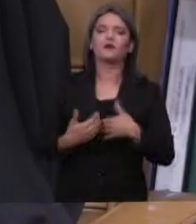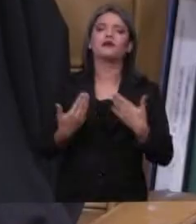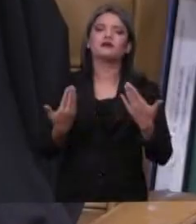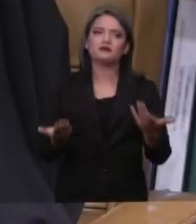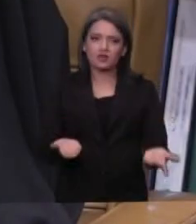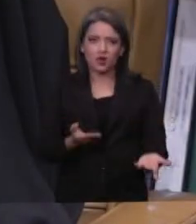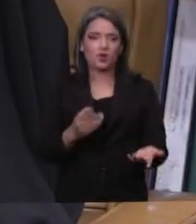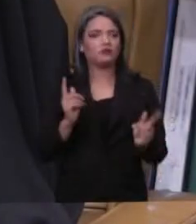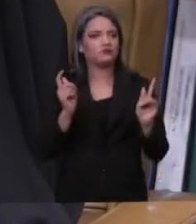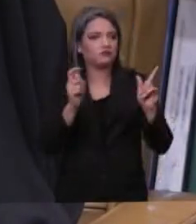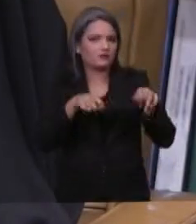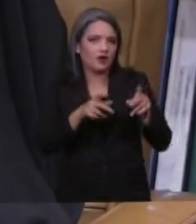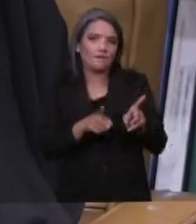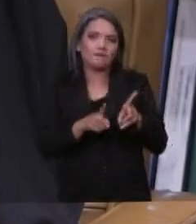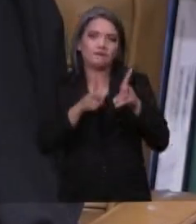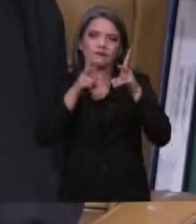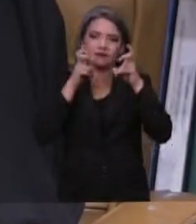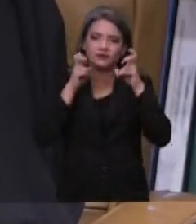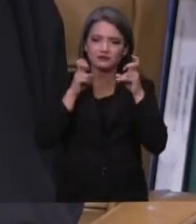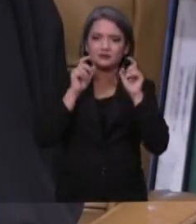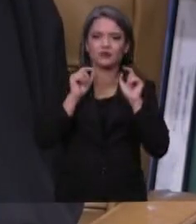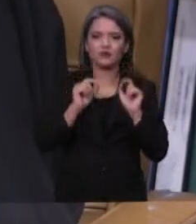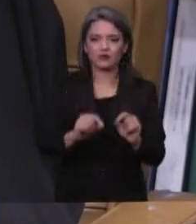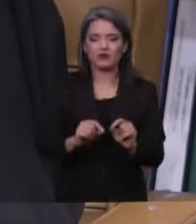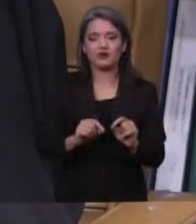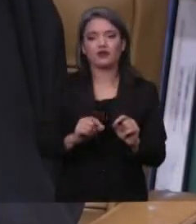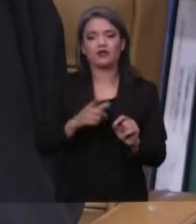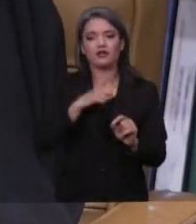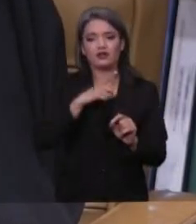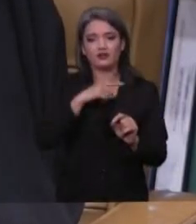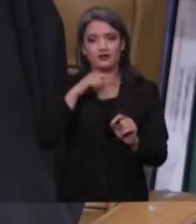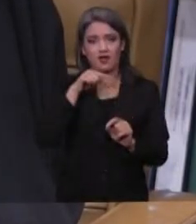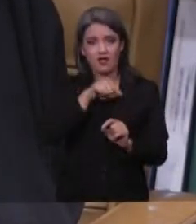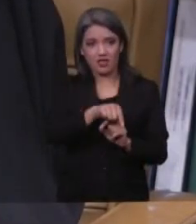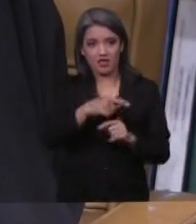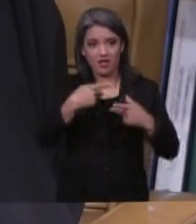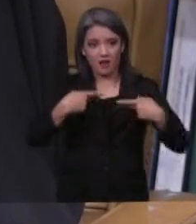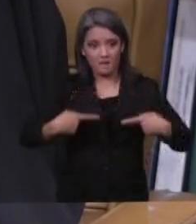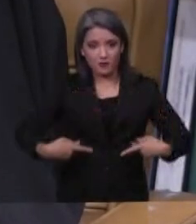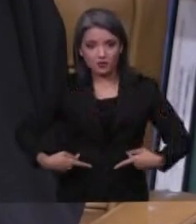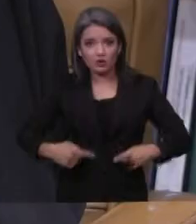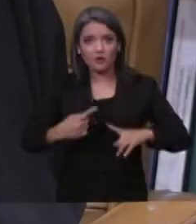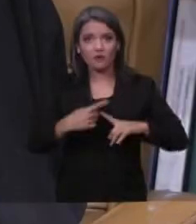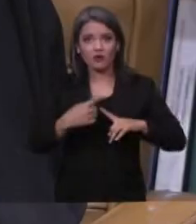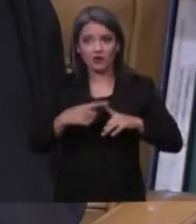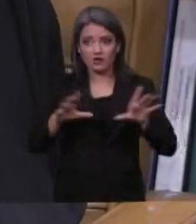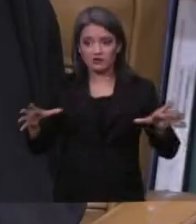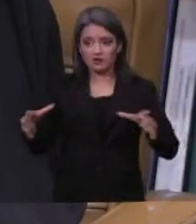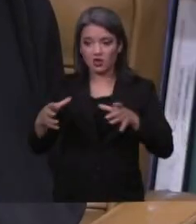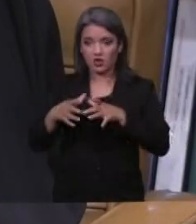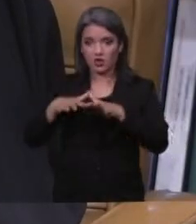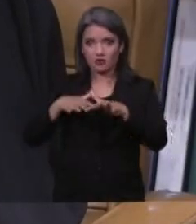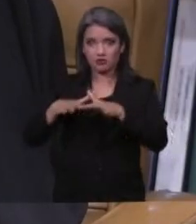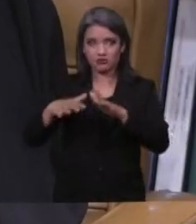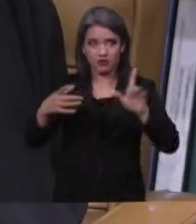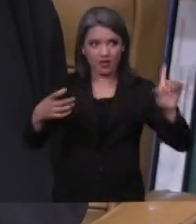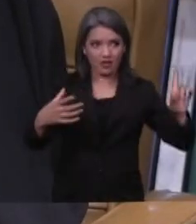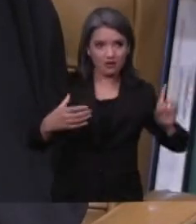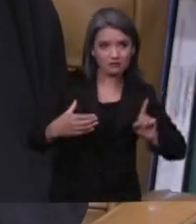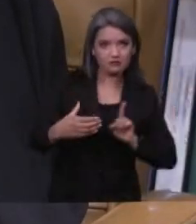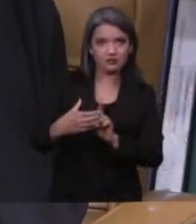factuais objetivas. Isso é da própria externalização da sua conduta ao aderir ao movimento que adentrou de